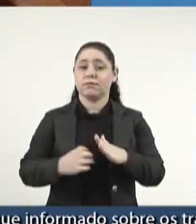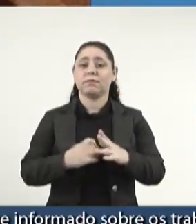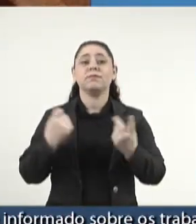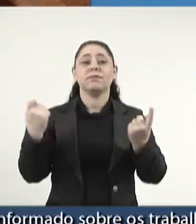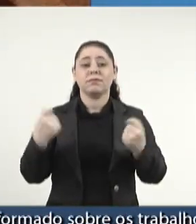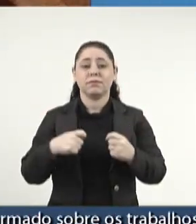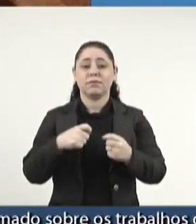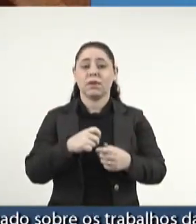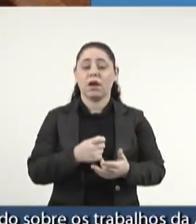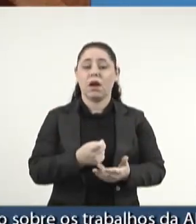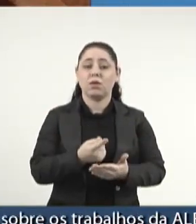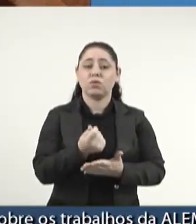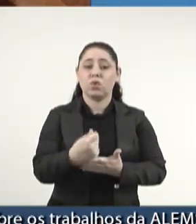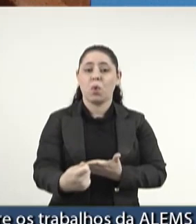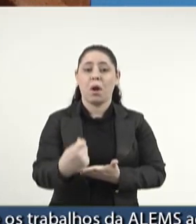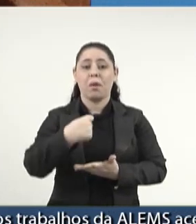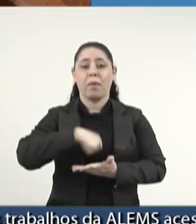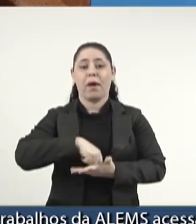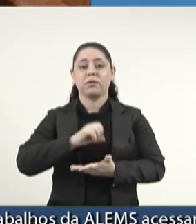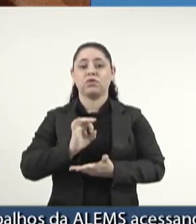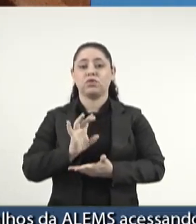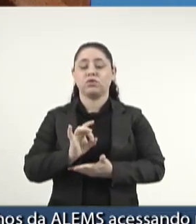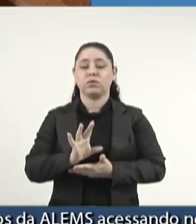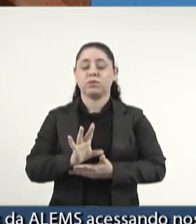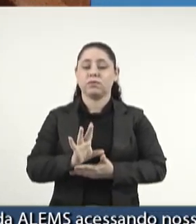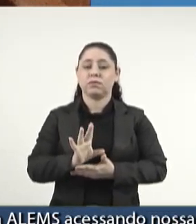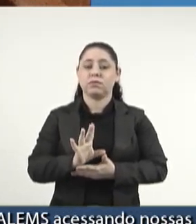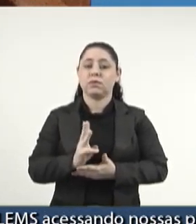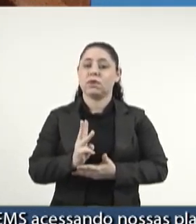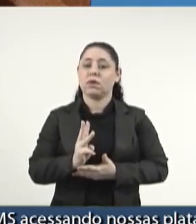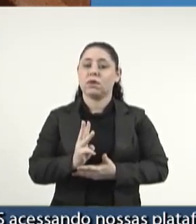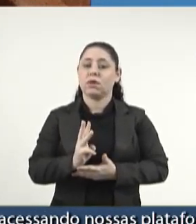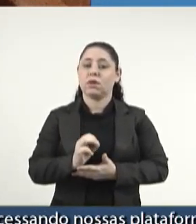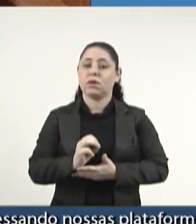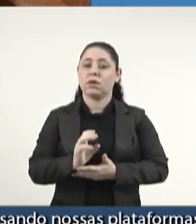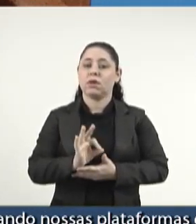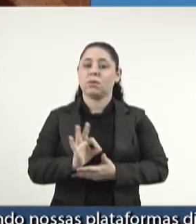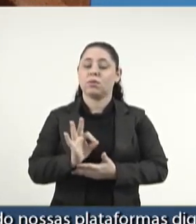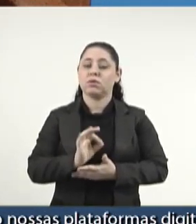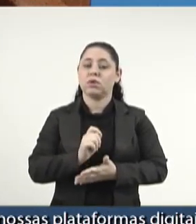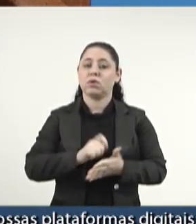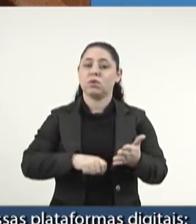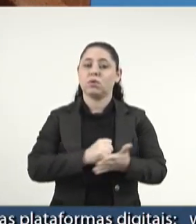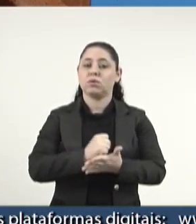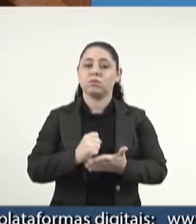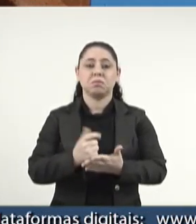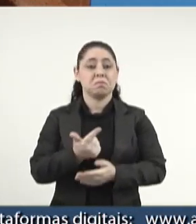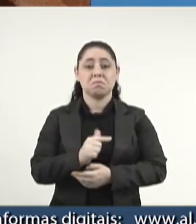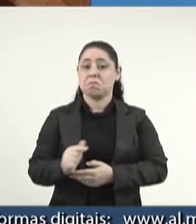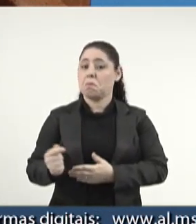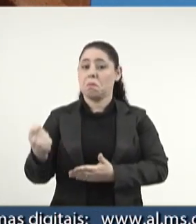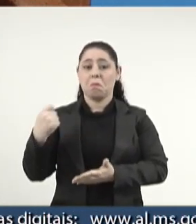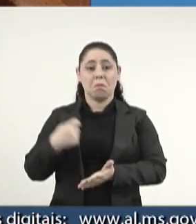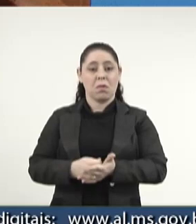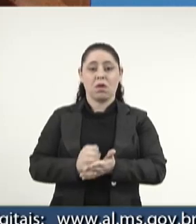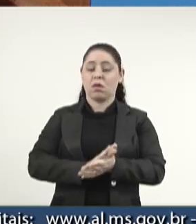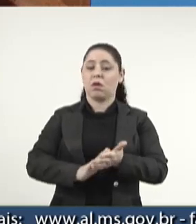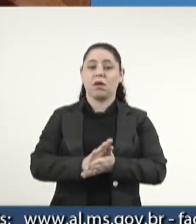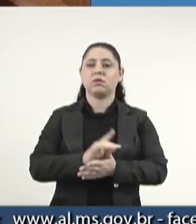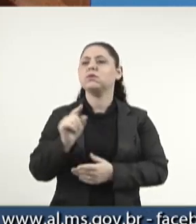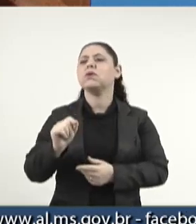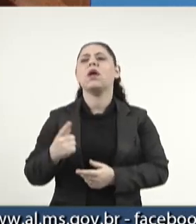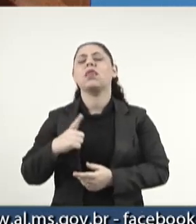deveria receber, ou que alega receber 30% desse contrato, não recebeu. Quem